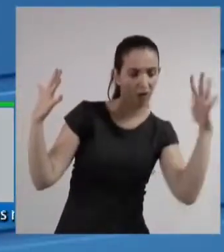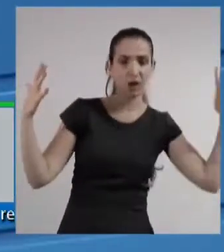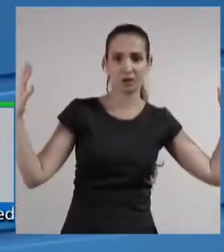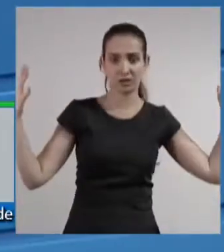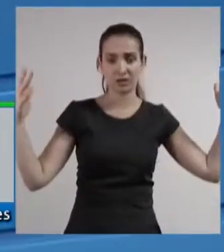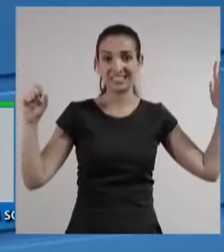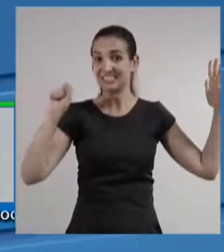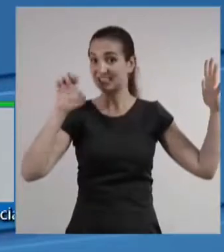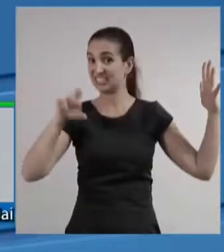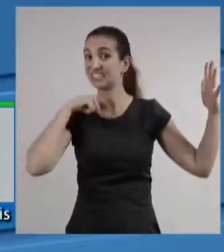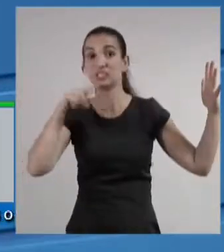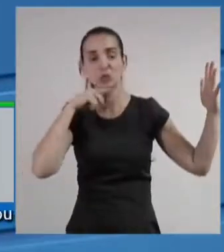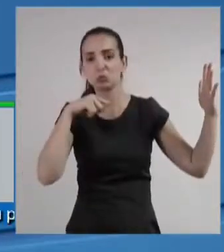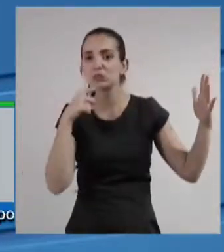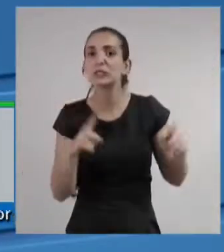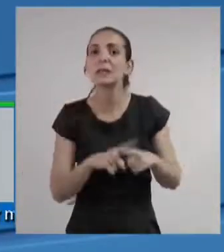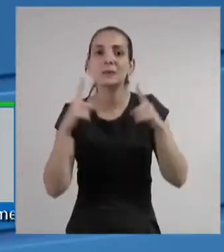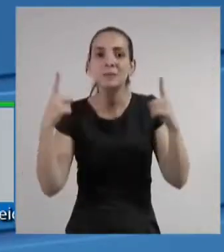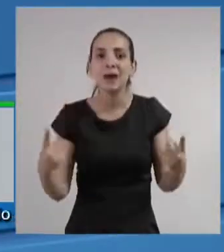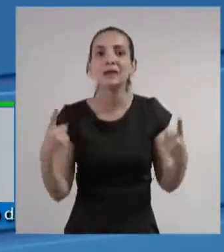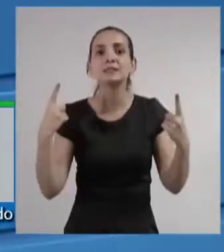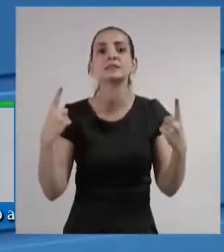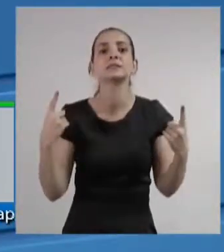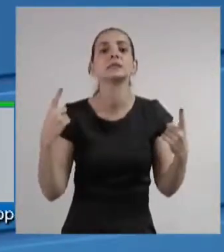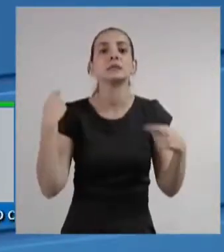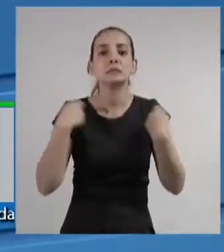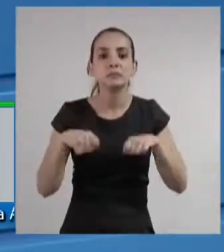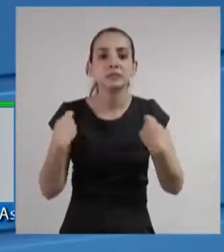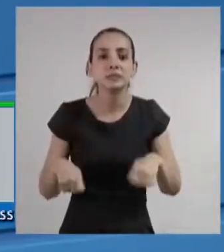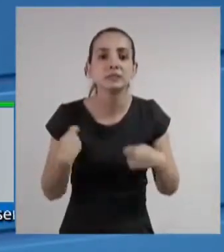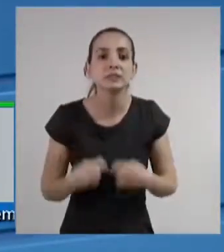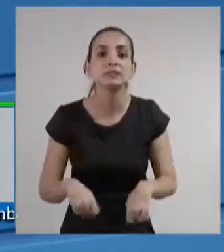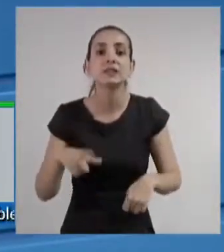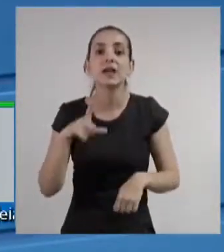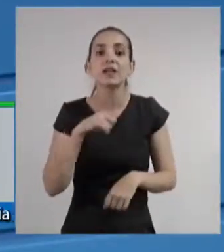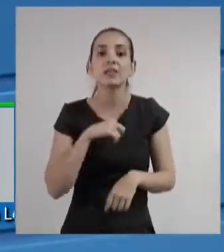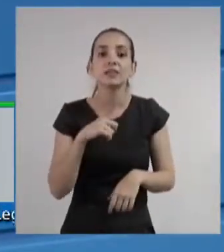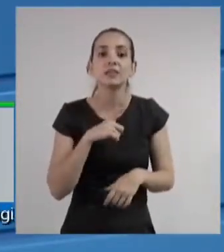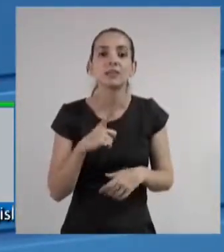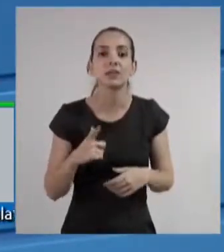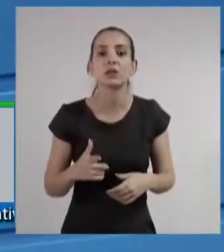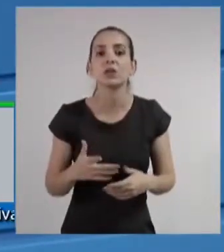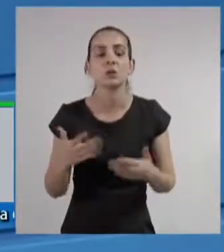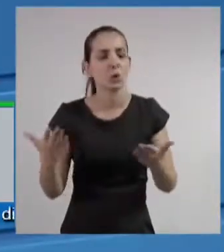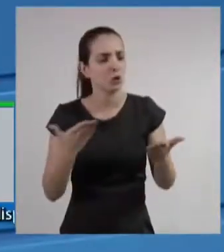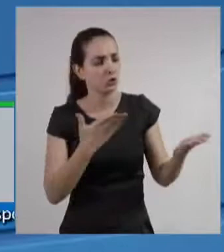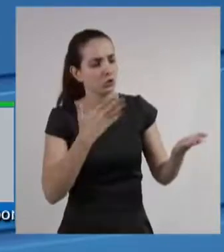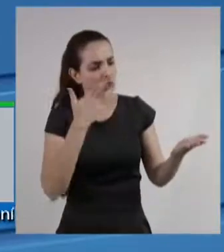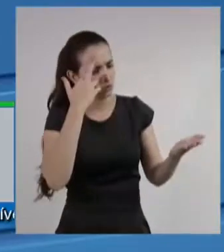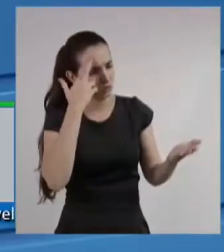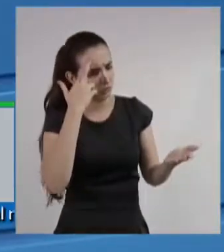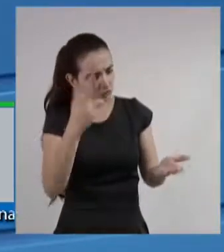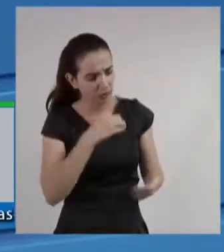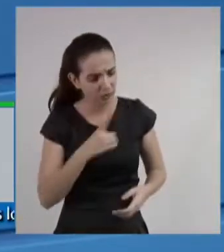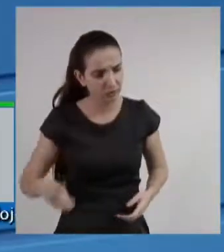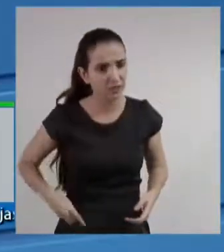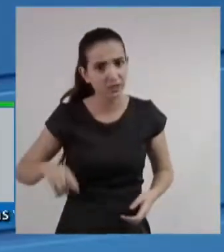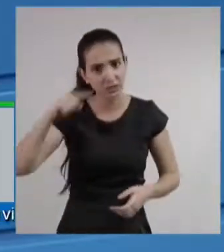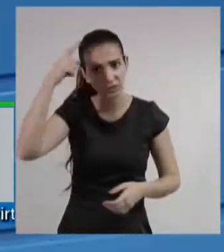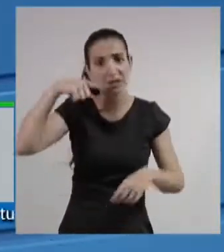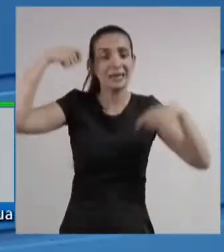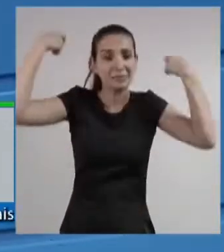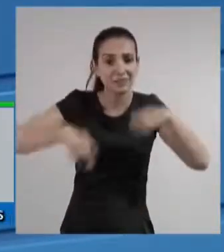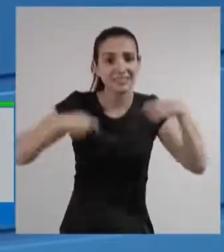no Código Florestal, mas a última curva de nível, deputado Zé Teixeira, o senhor que é especialista nisso, tem que ser um